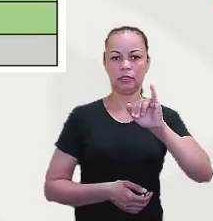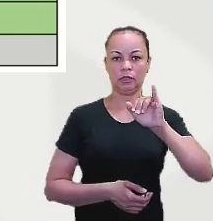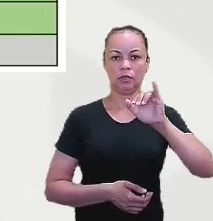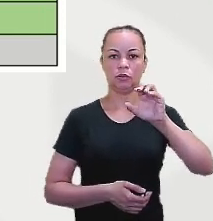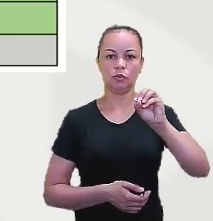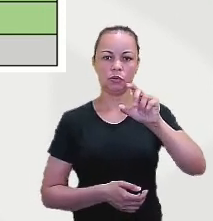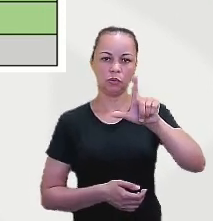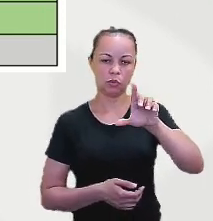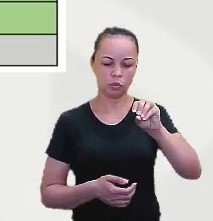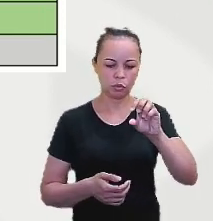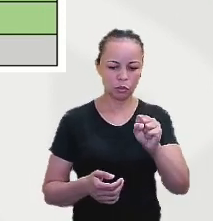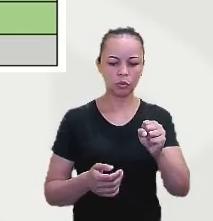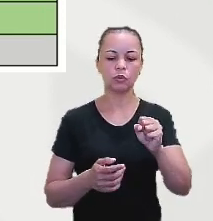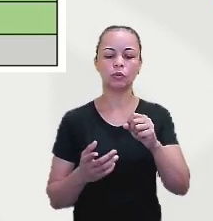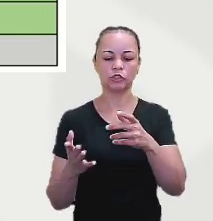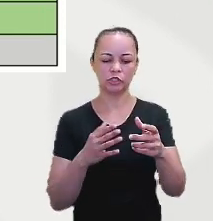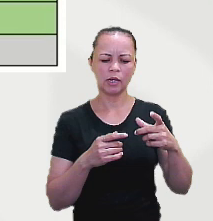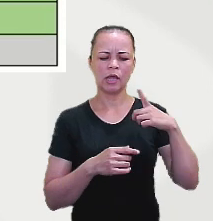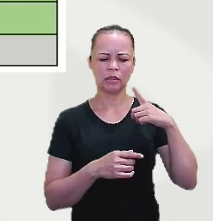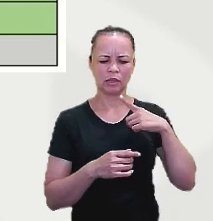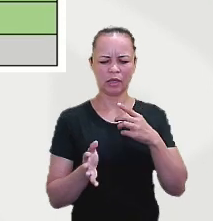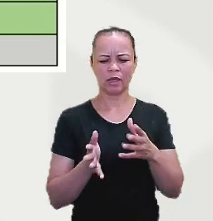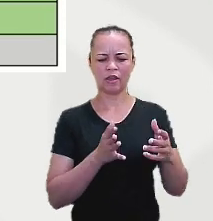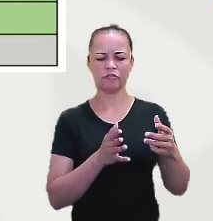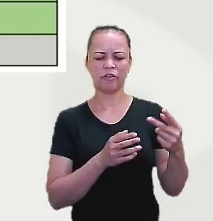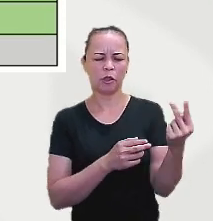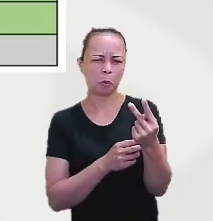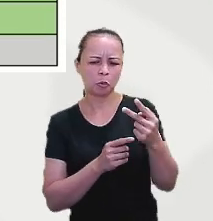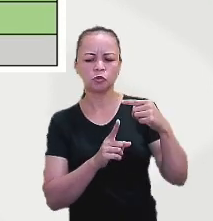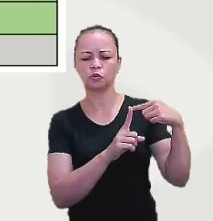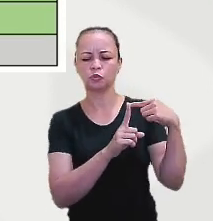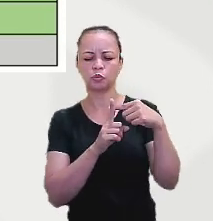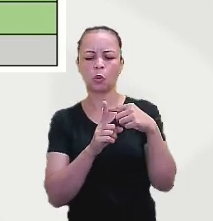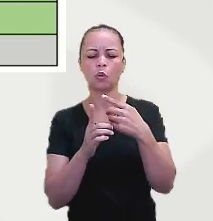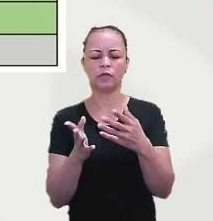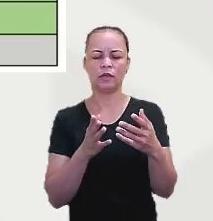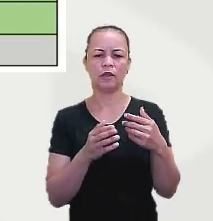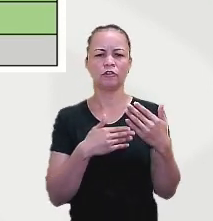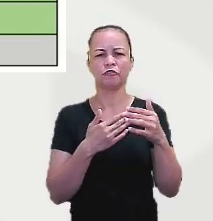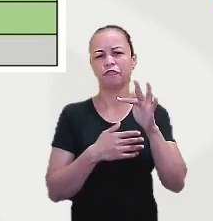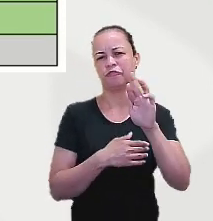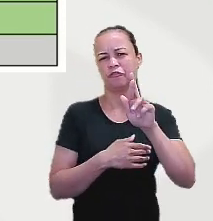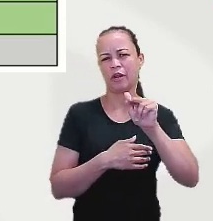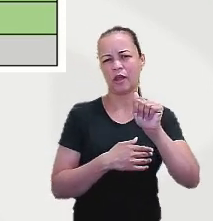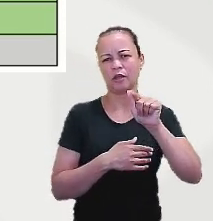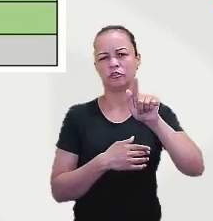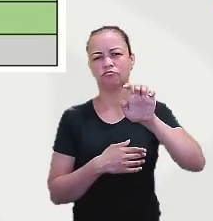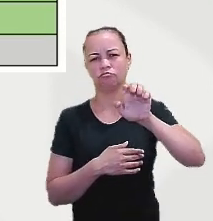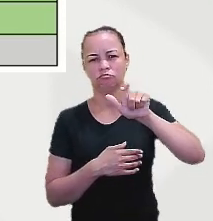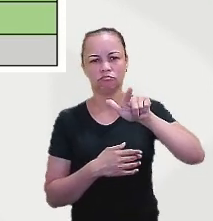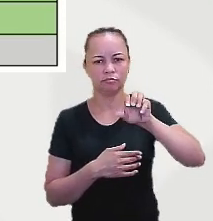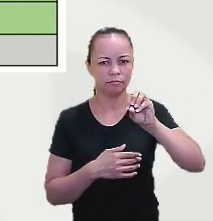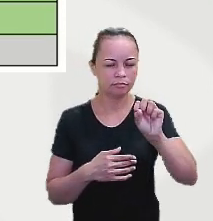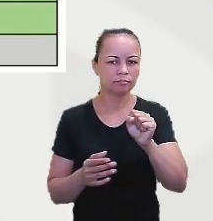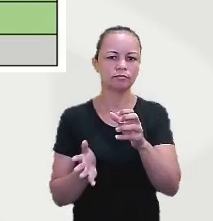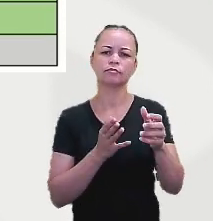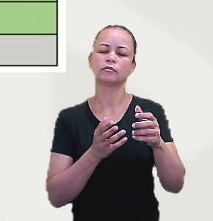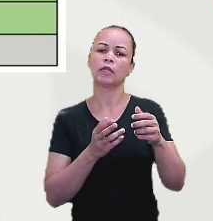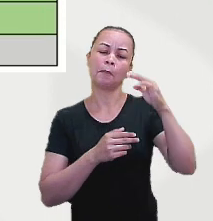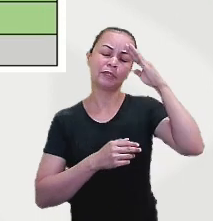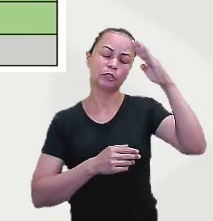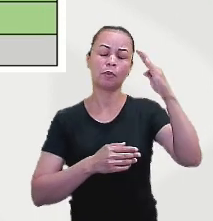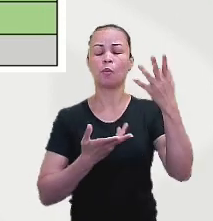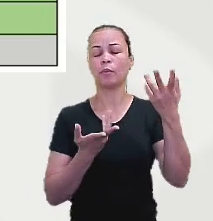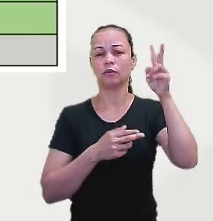ver com o fuso mitótico, tem a ver com a produção de flagelos, tá? Tem a ver com a produção de cílios. Mas principalmente eu posso lembrar, quando eu lembro